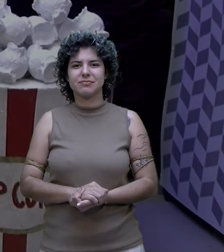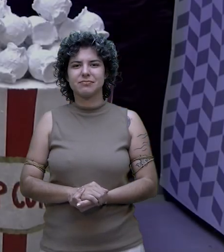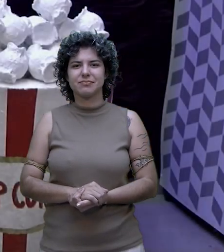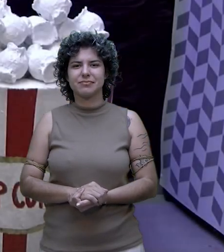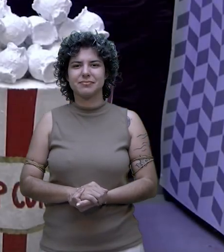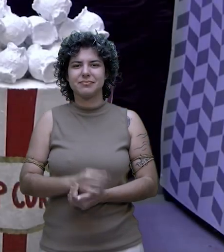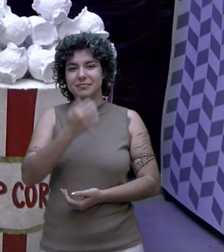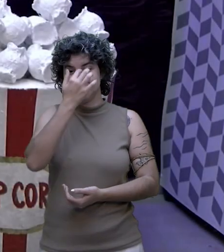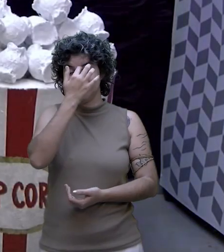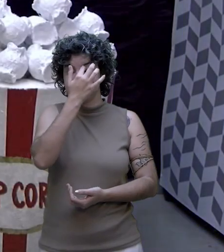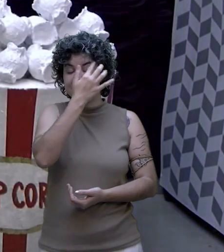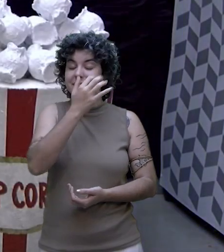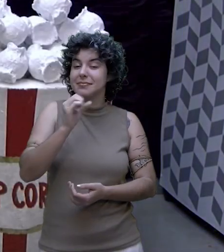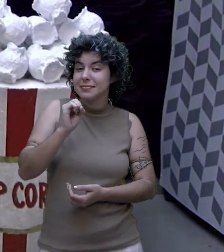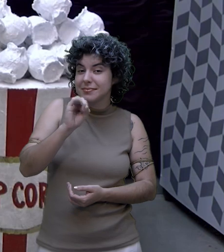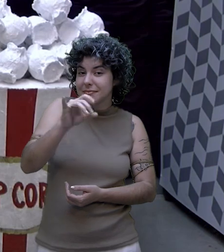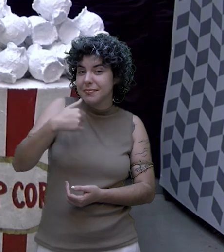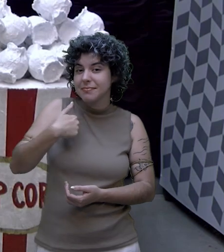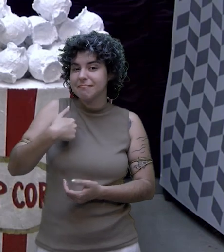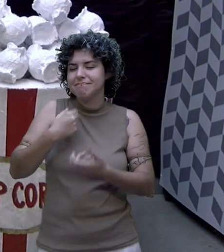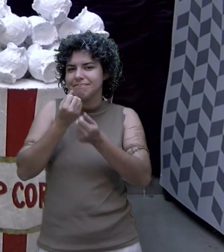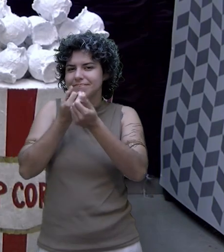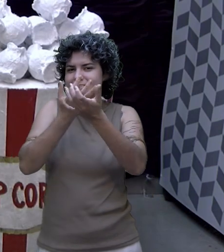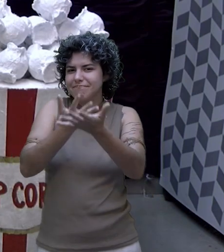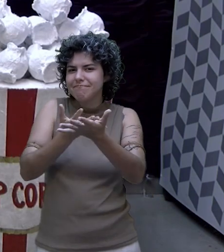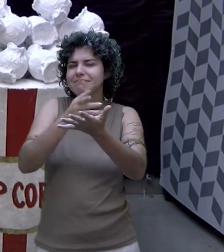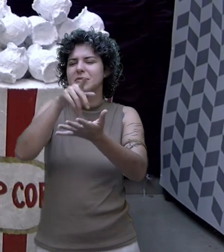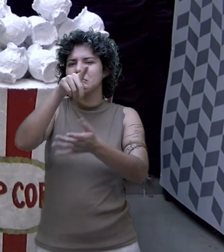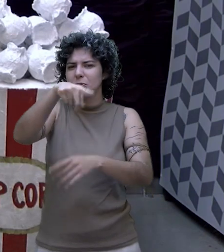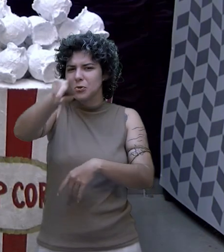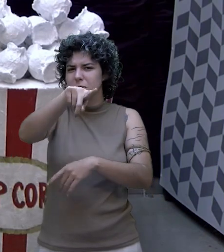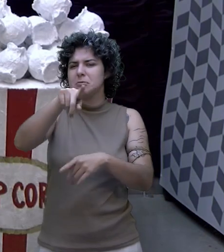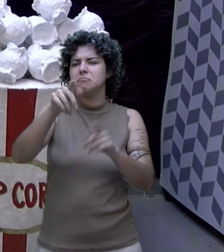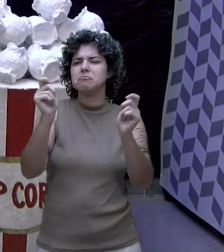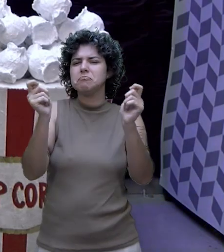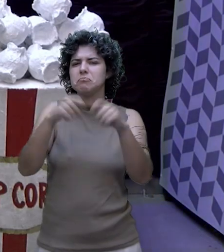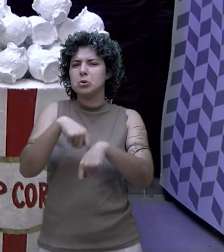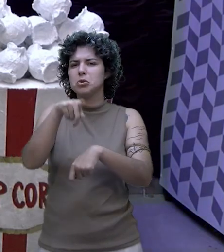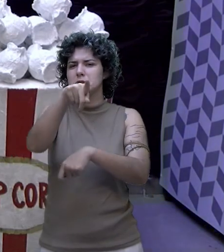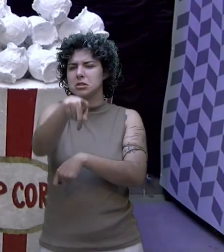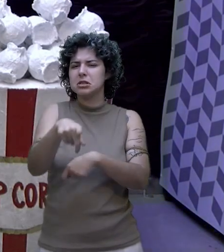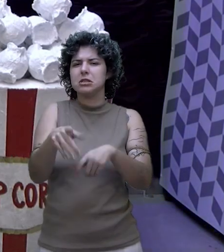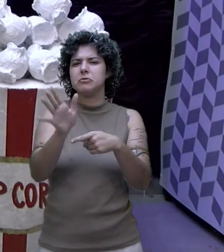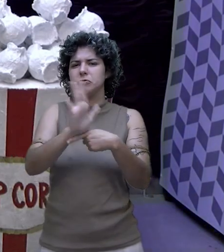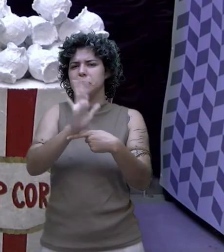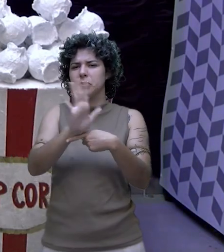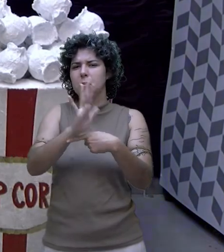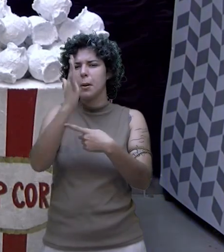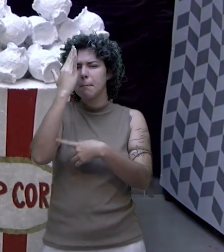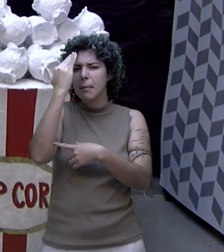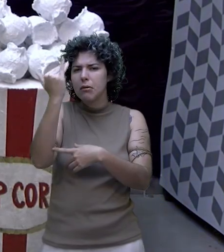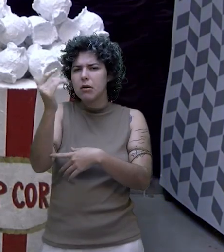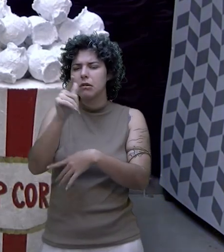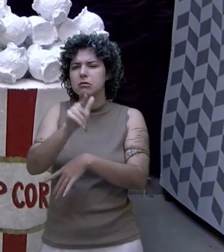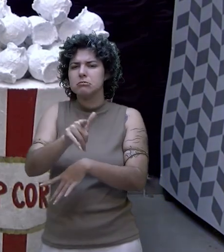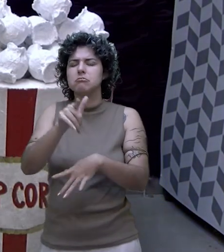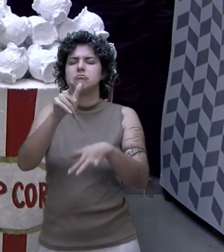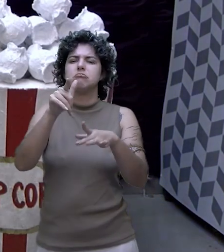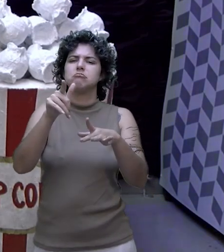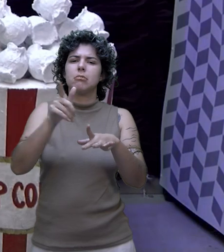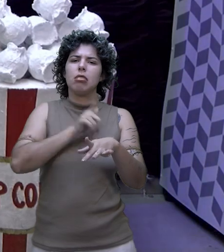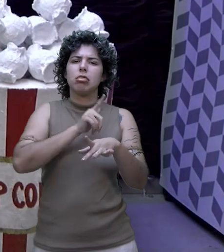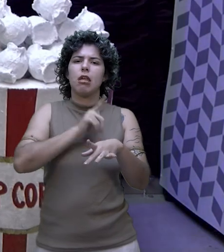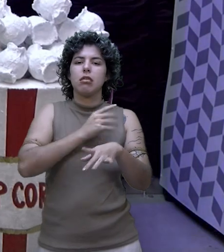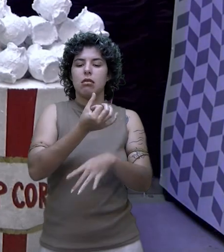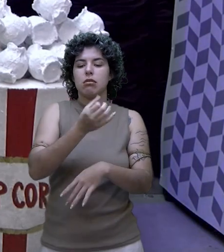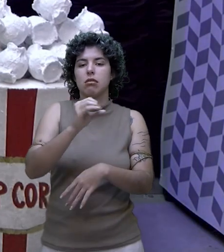E se eu dissesse que tem grandes chances do seu filme favorito não ter nem 60 segundos de duas personagens mulheres conversando